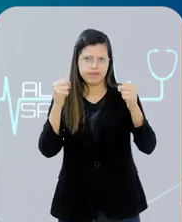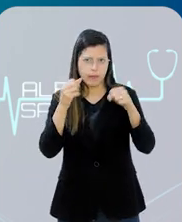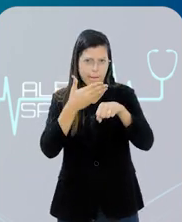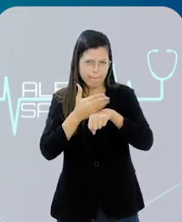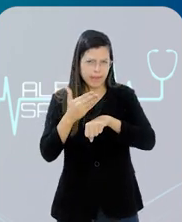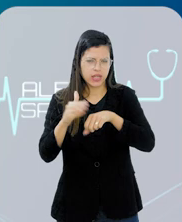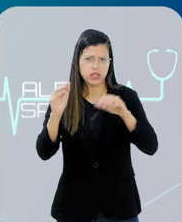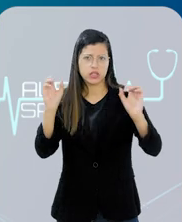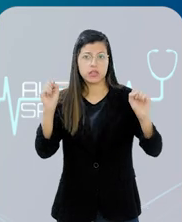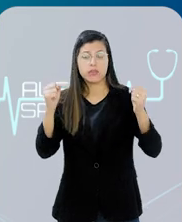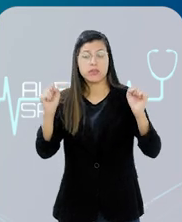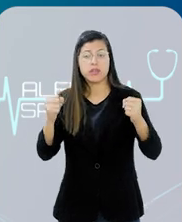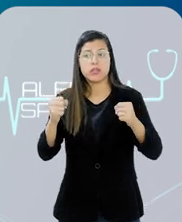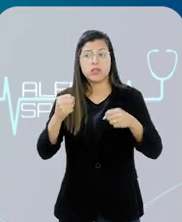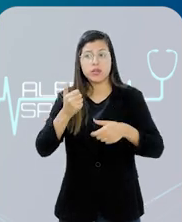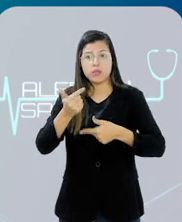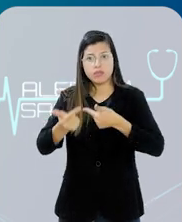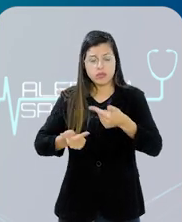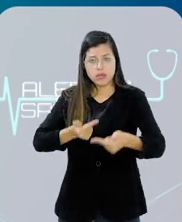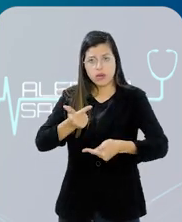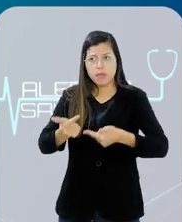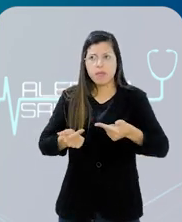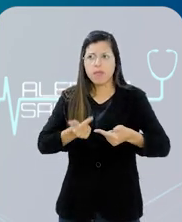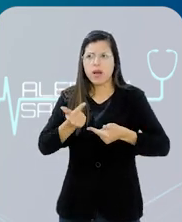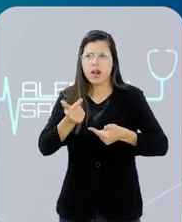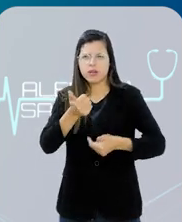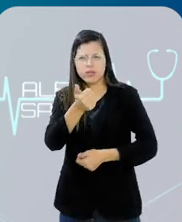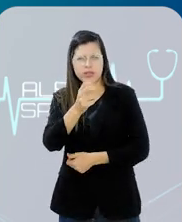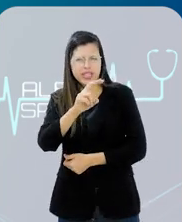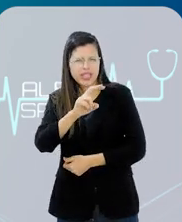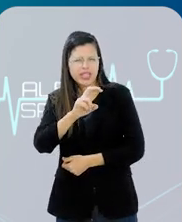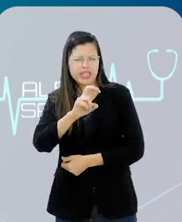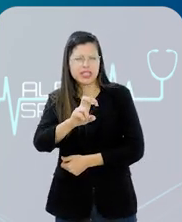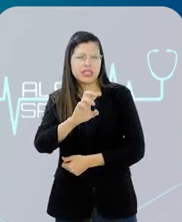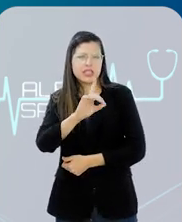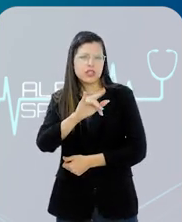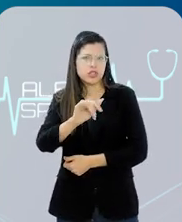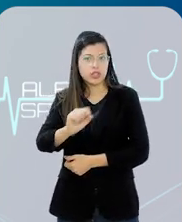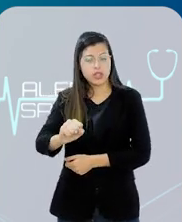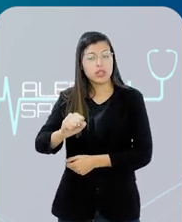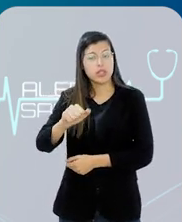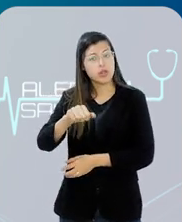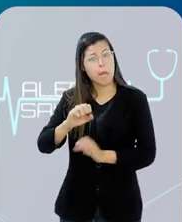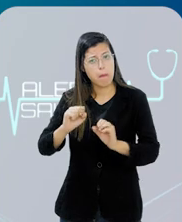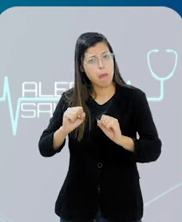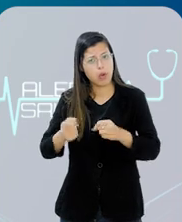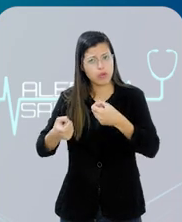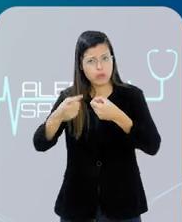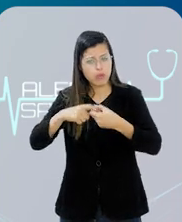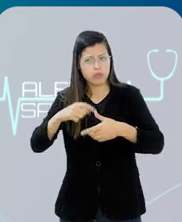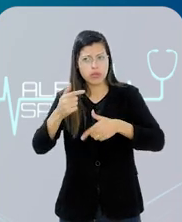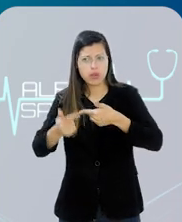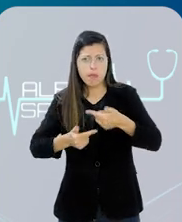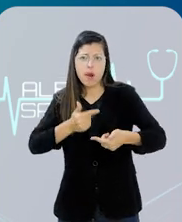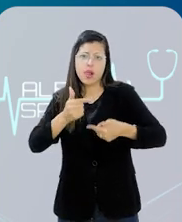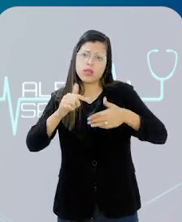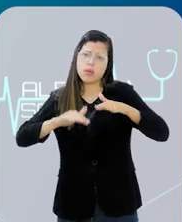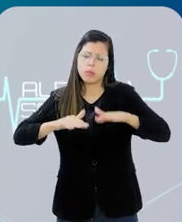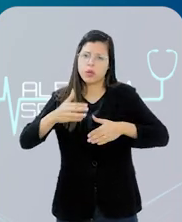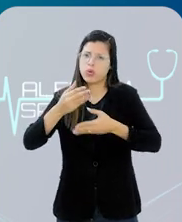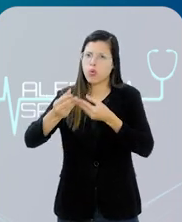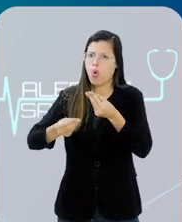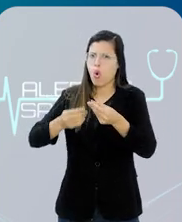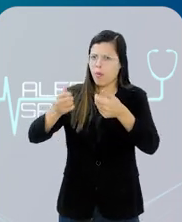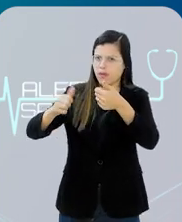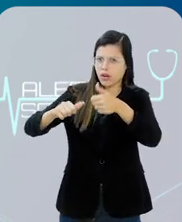físicos. E o trabalho, normalmente, em torno de 15 dias, essa paciente já pode ir voltando, dependendo da evolução de